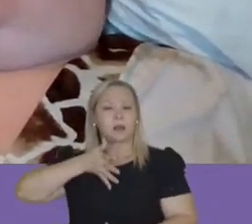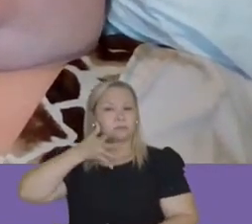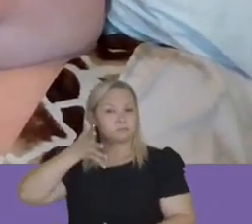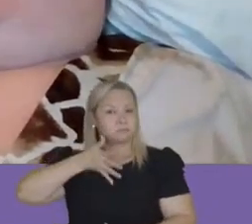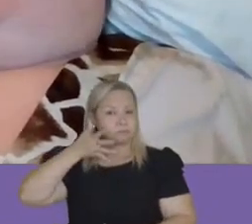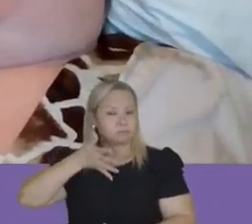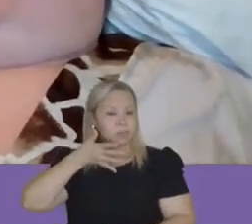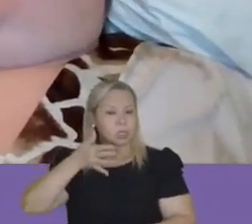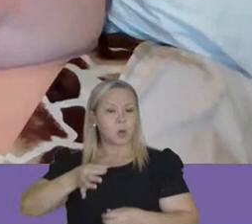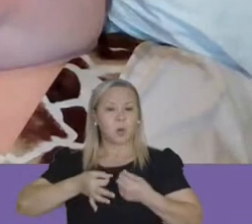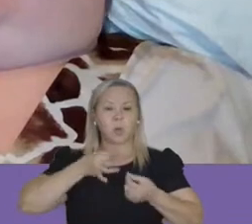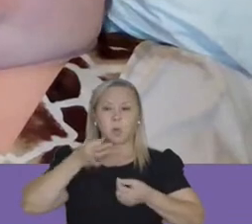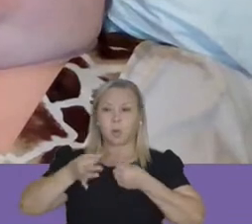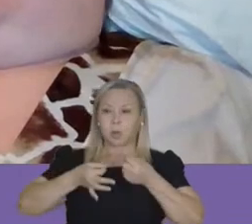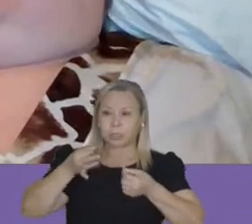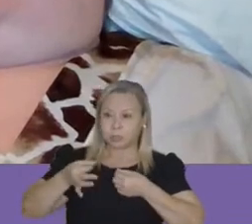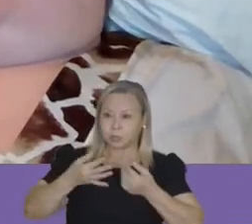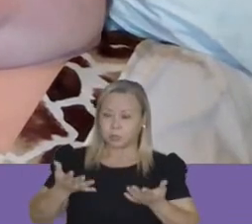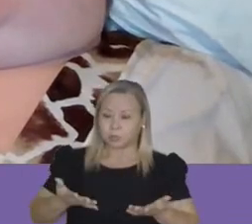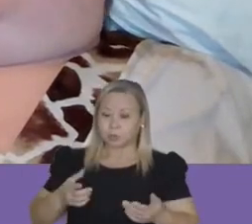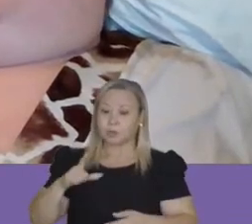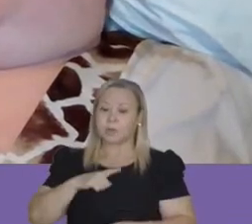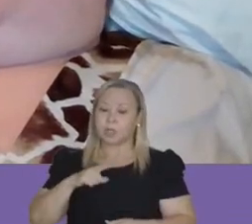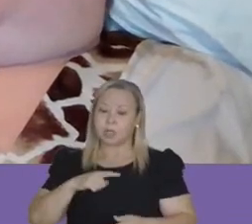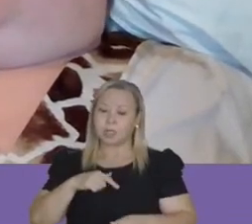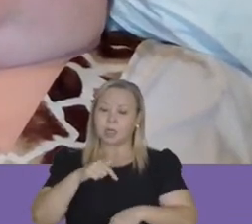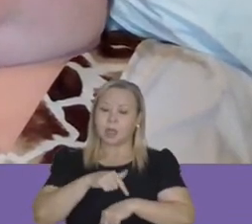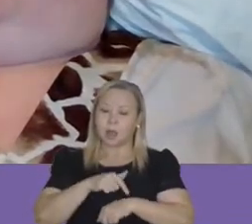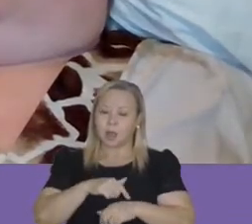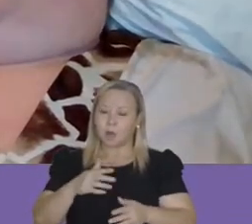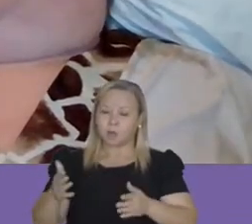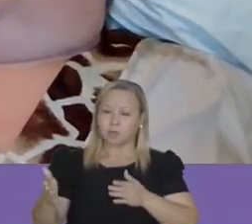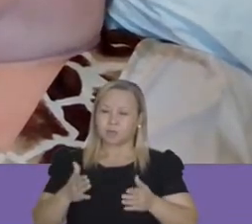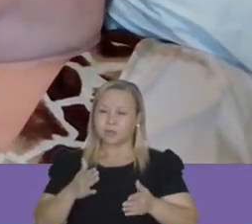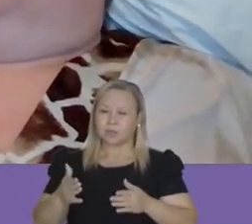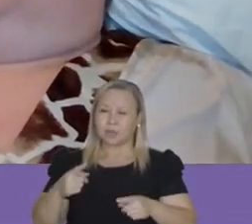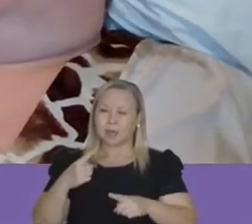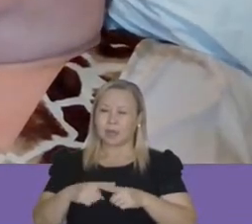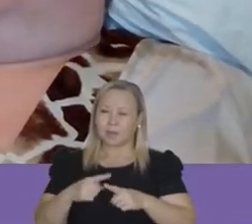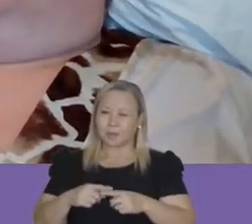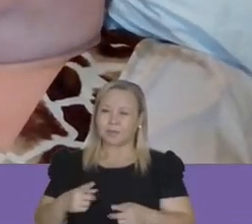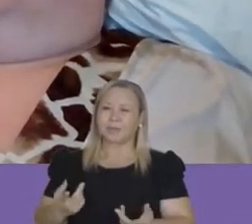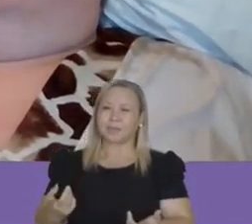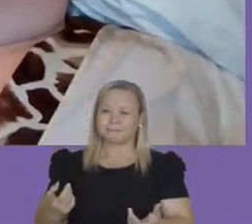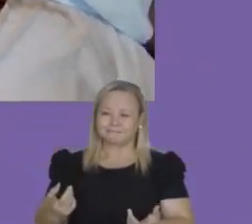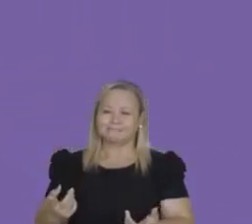tempo grande para fazer isso, porque o estrago foi considerável.